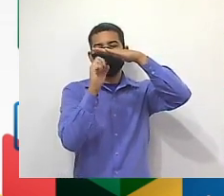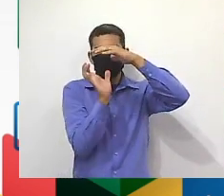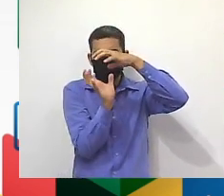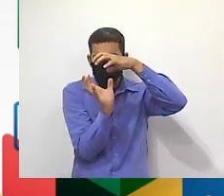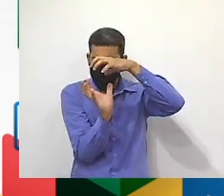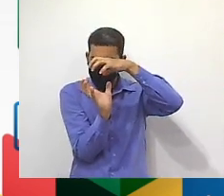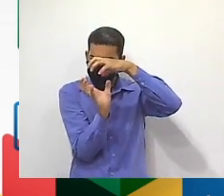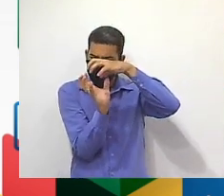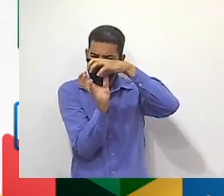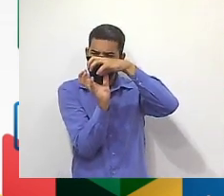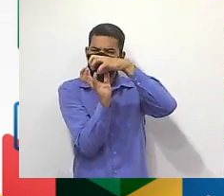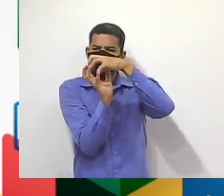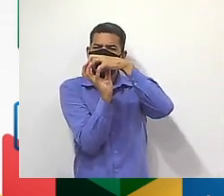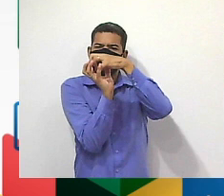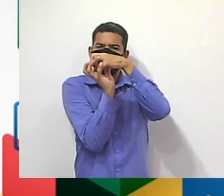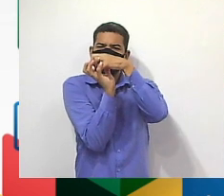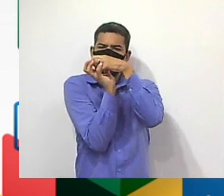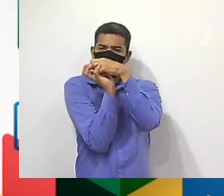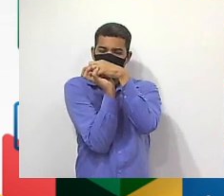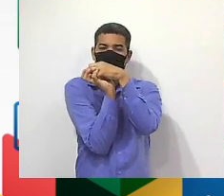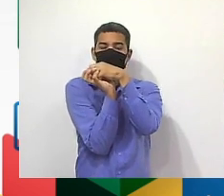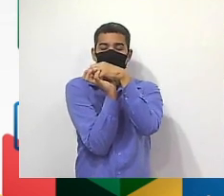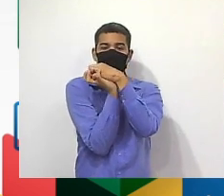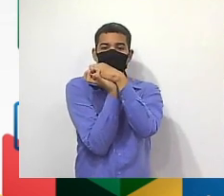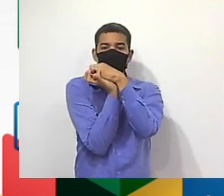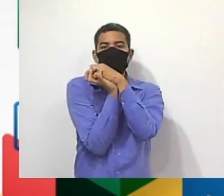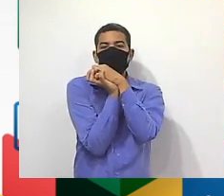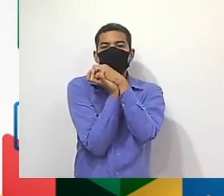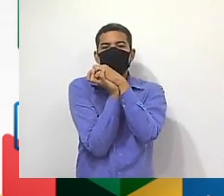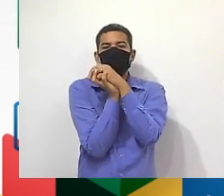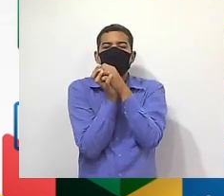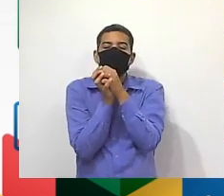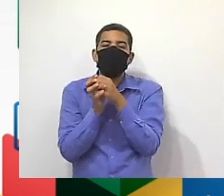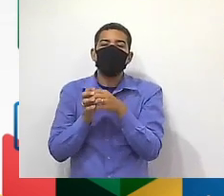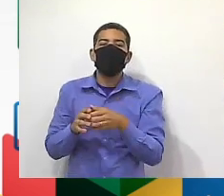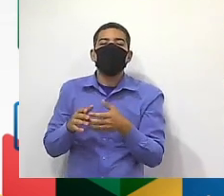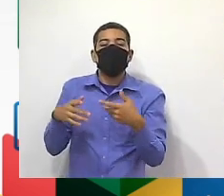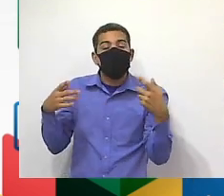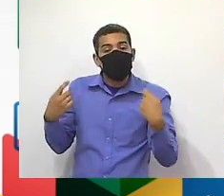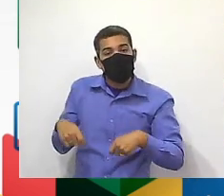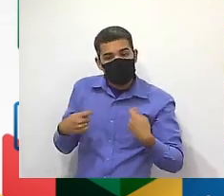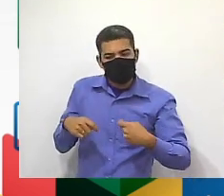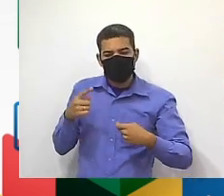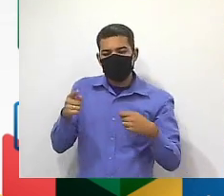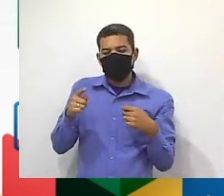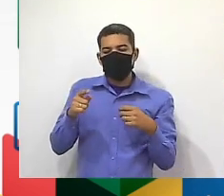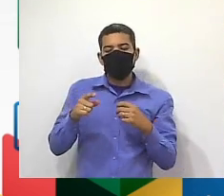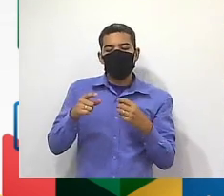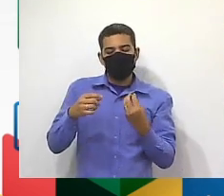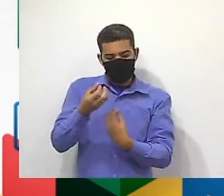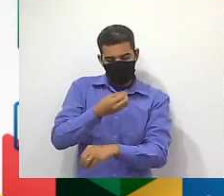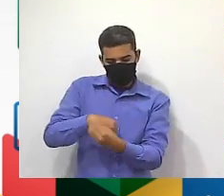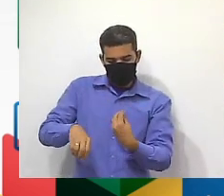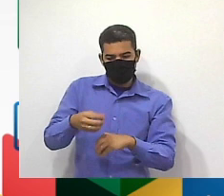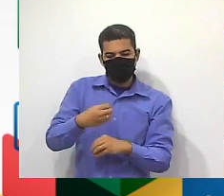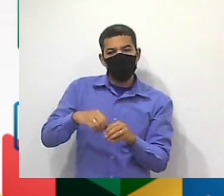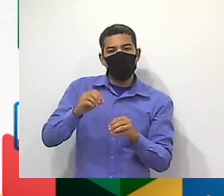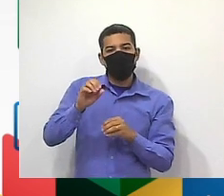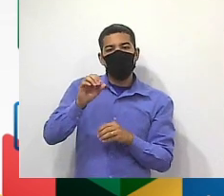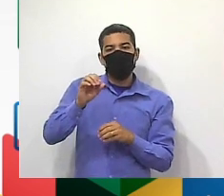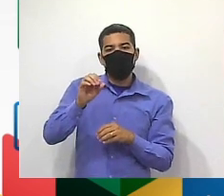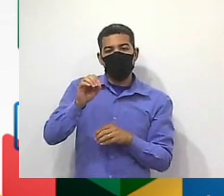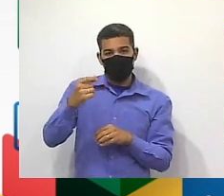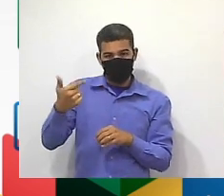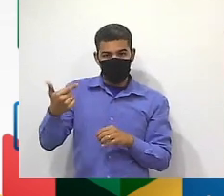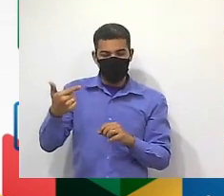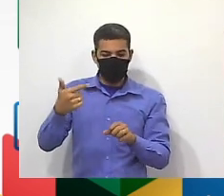realizando um processo de compressão. A ideia é que as moléculas de oxigênio se aproximem do combustível e aí